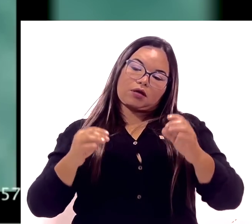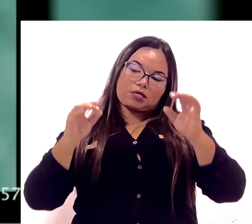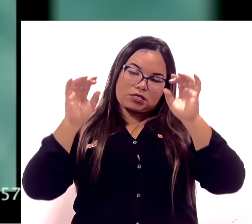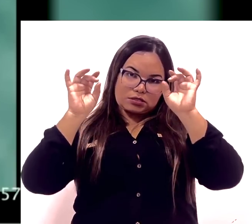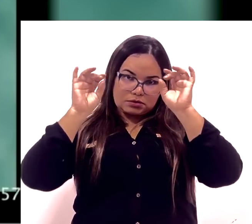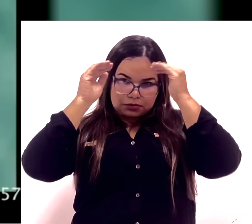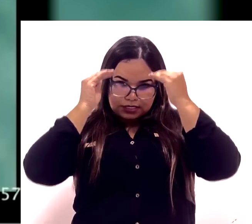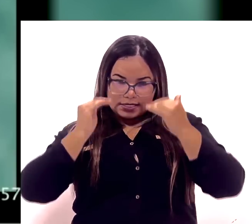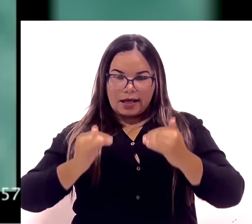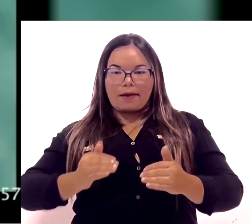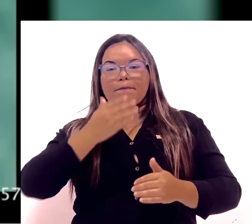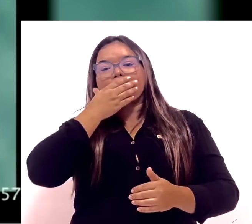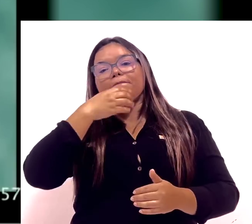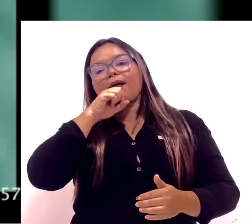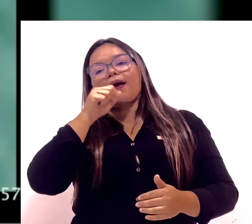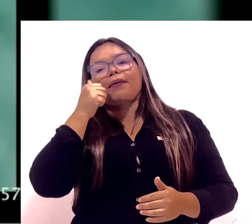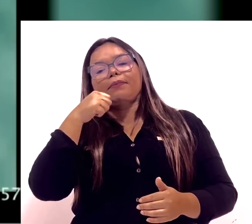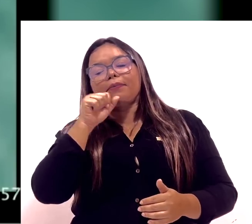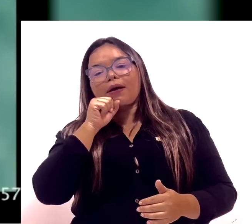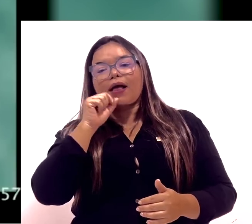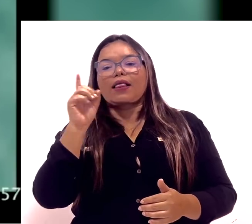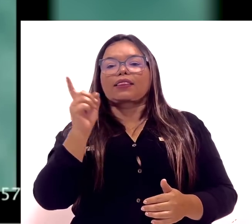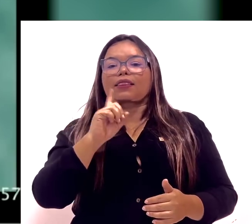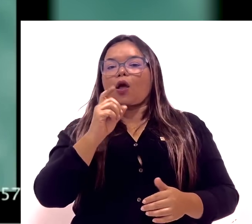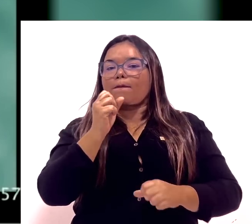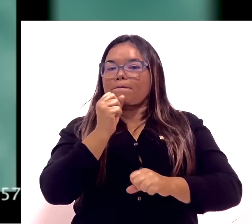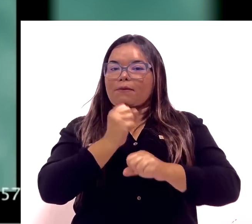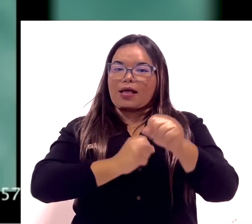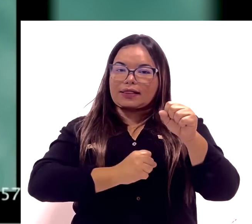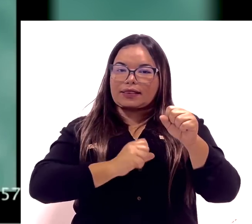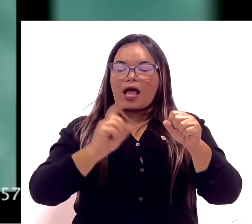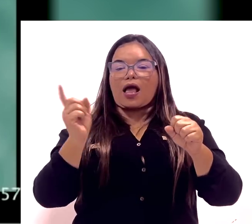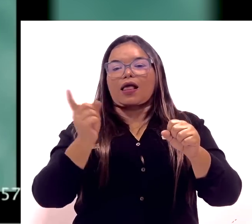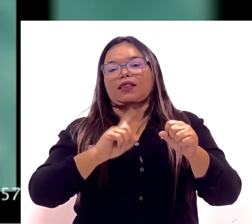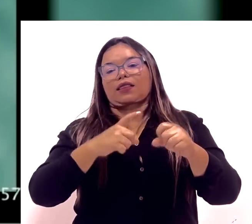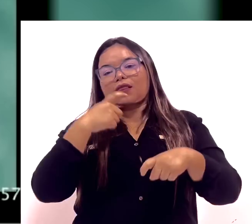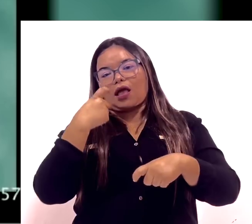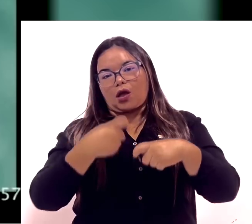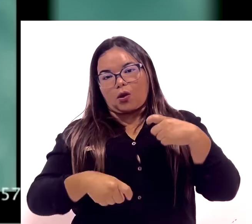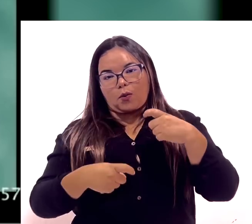tua mãe, não matarás, não adulterarás, não furtarás,